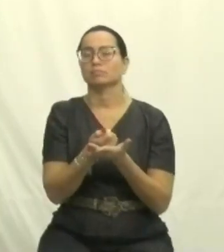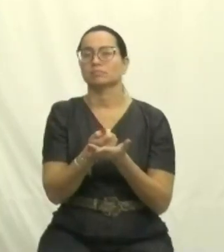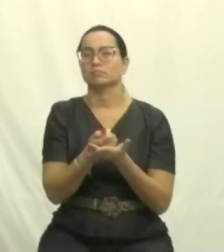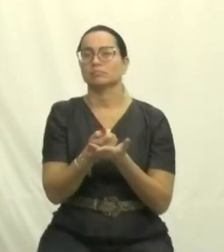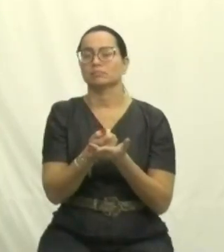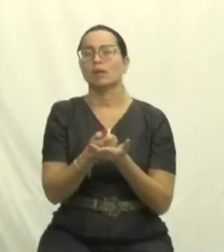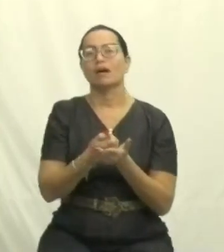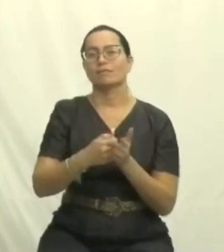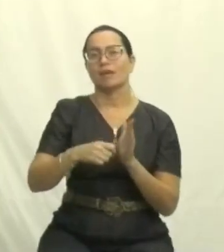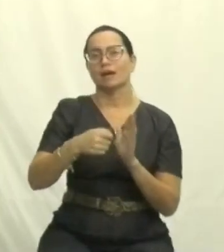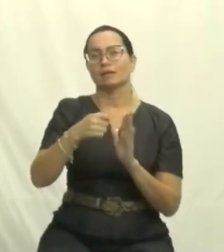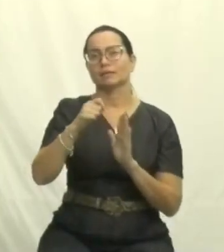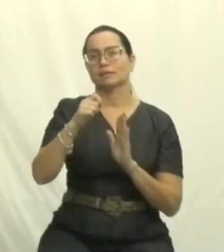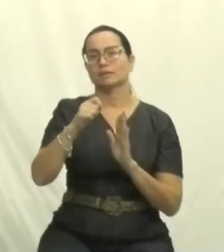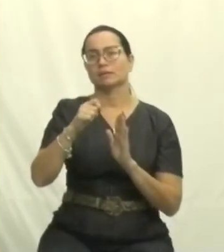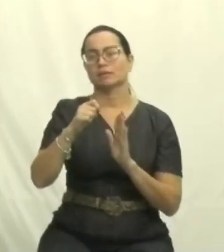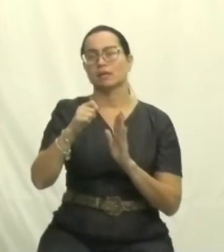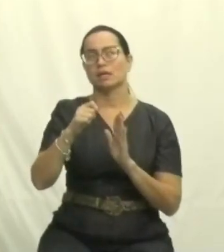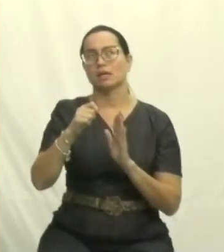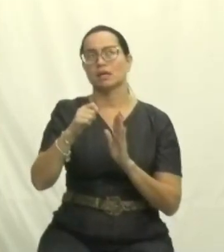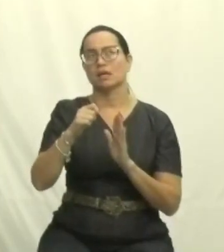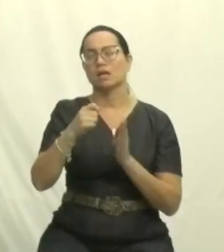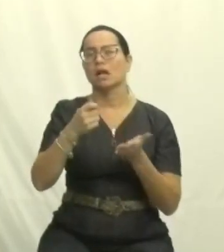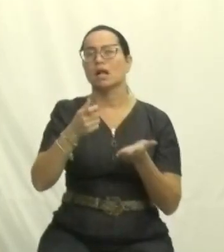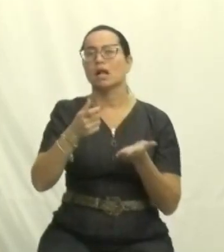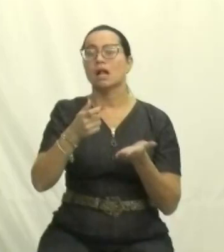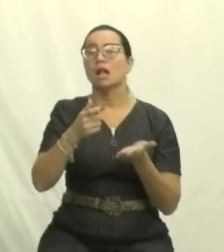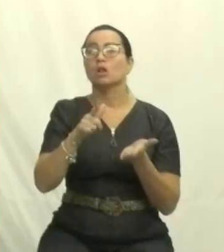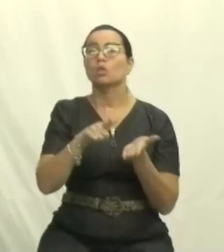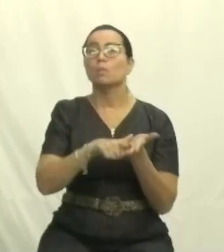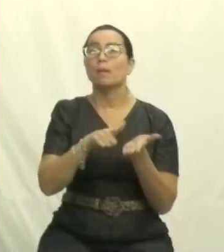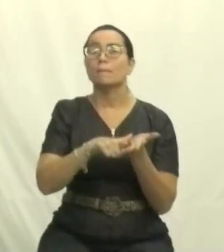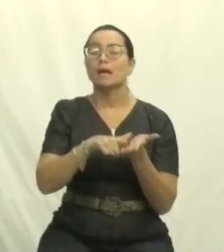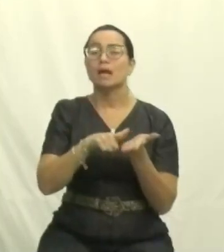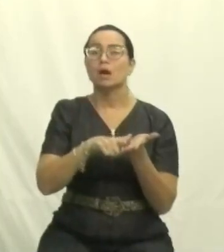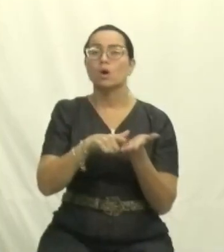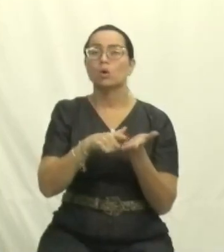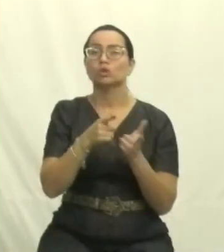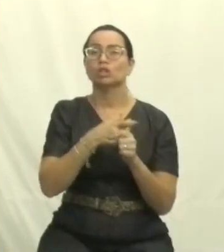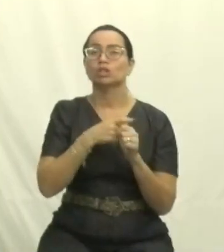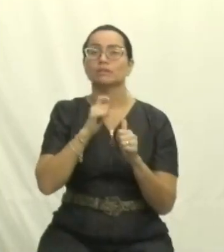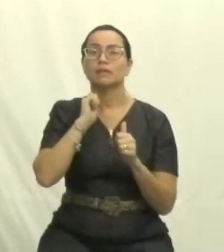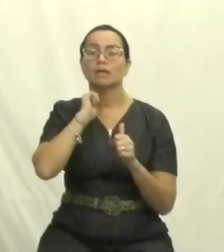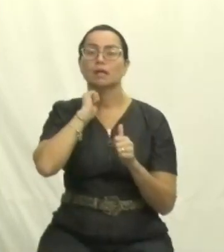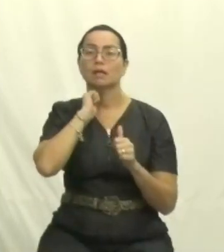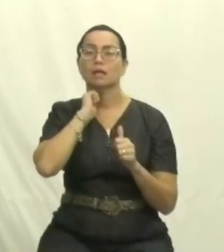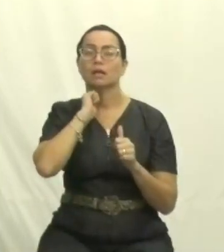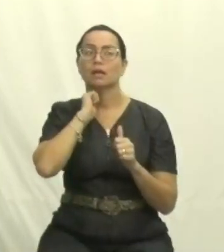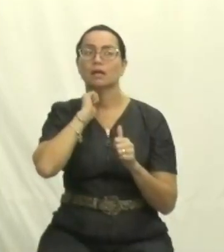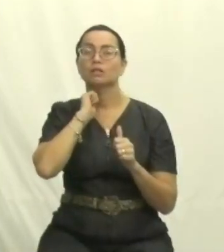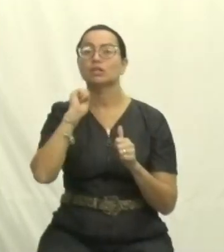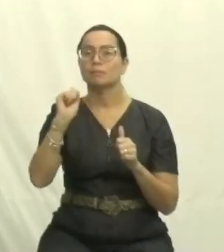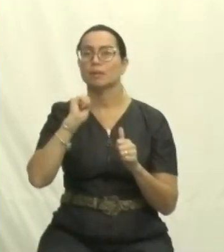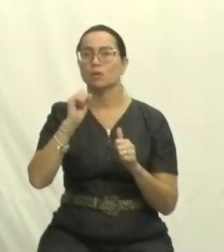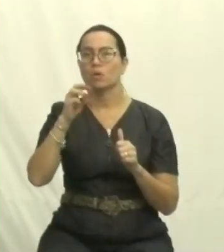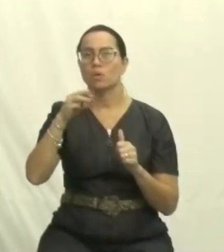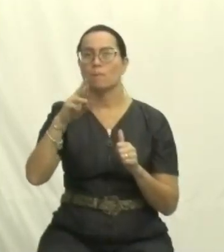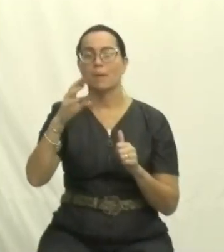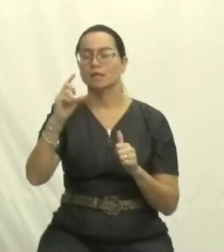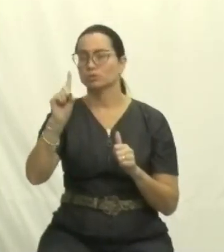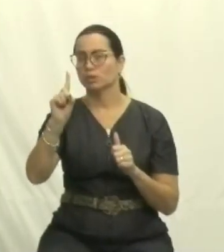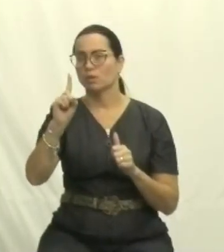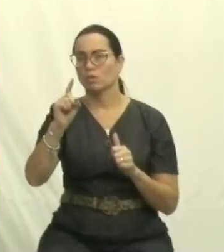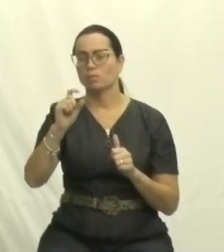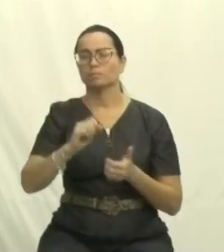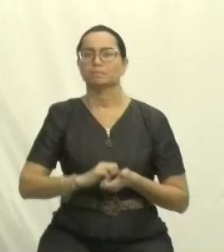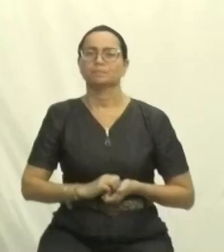desconto na fatura do mês de abril, tá? Não é no mês de março, porque já está rodando a do mês de março, mas vai vir no mês de abril o desconto de